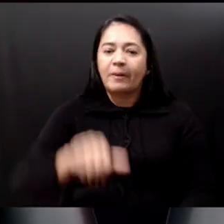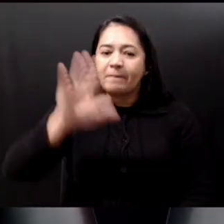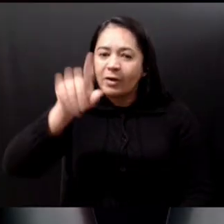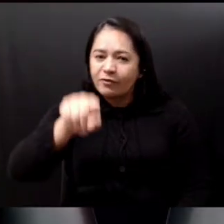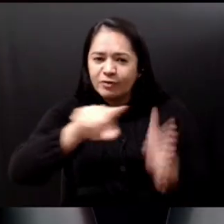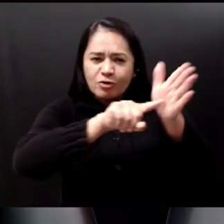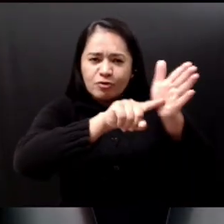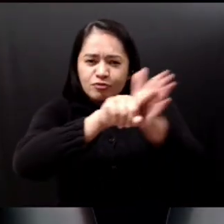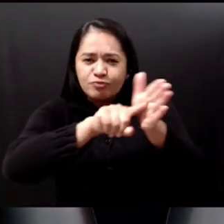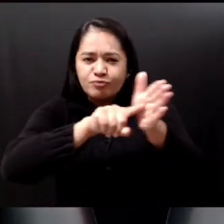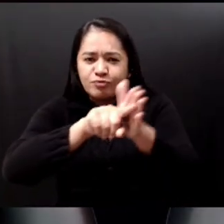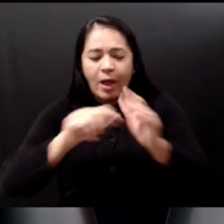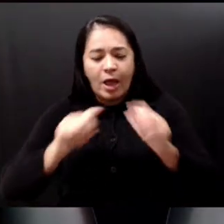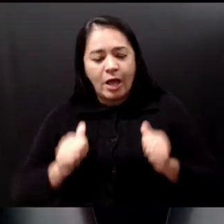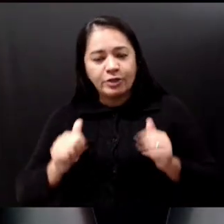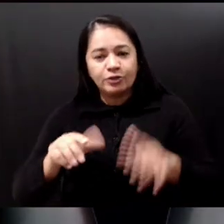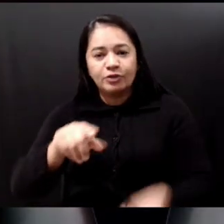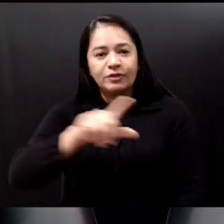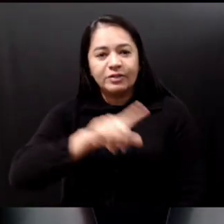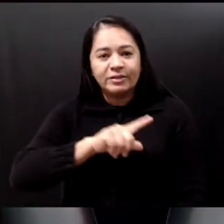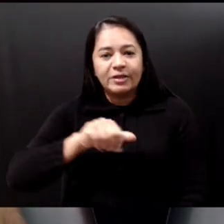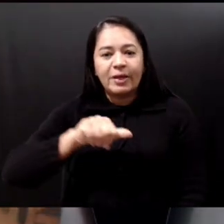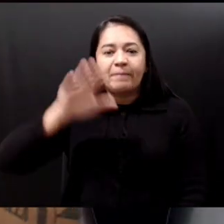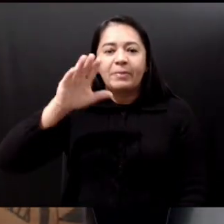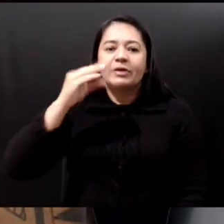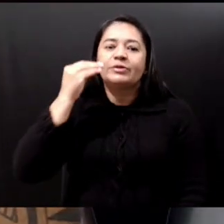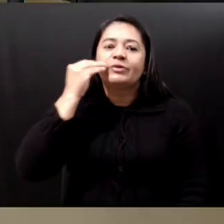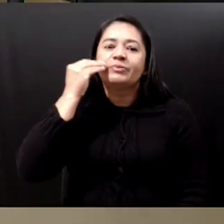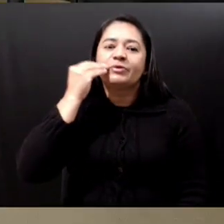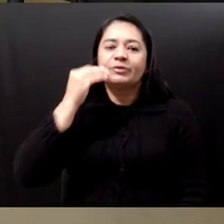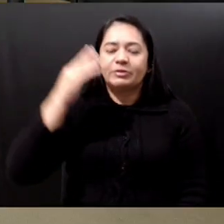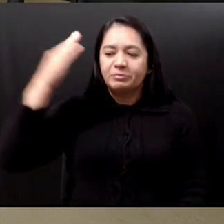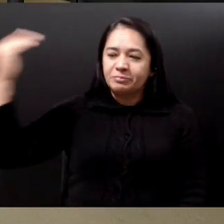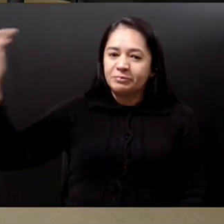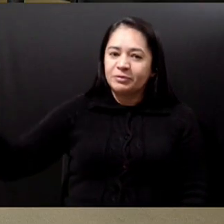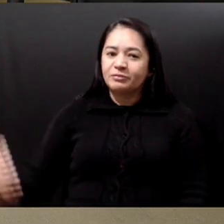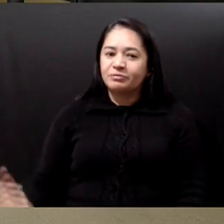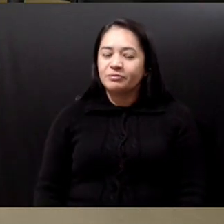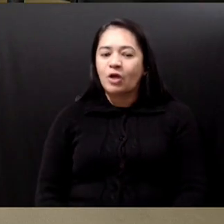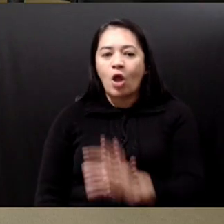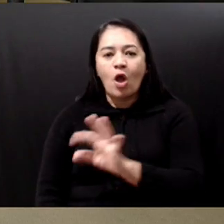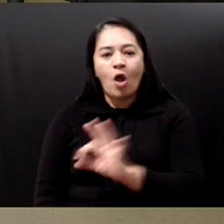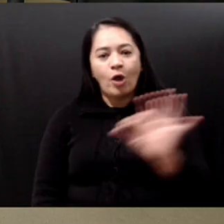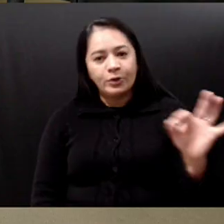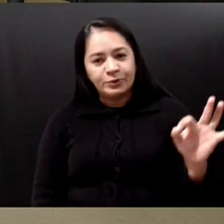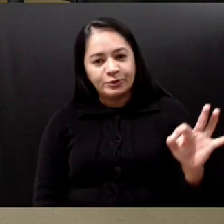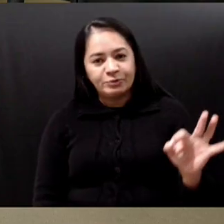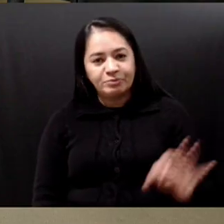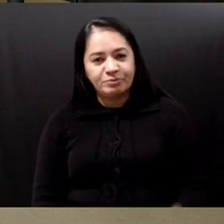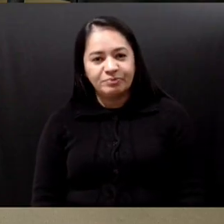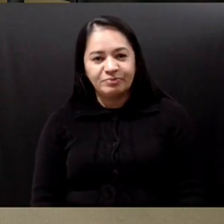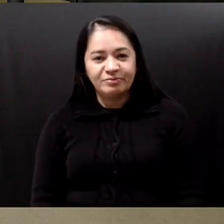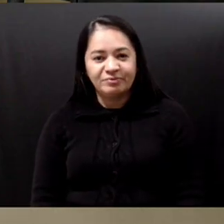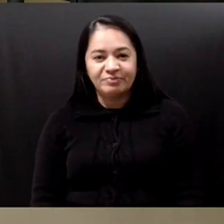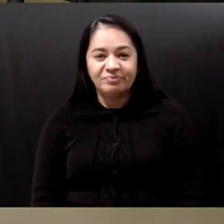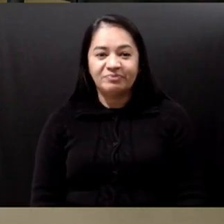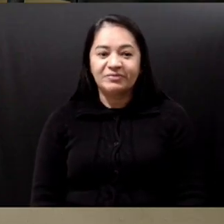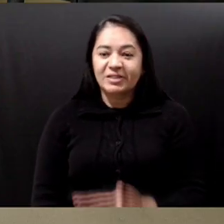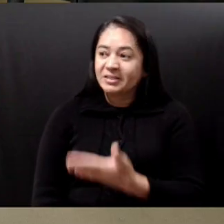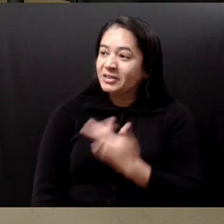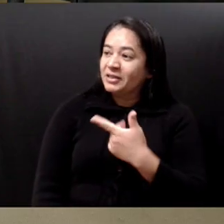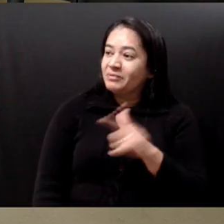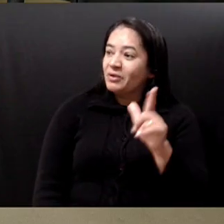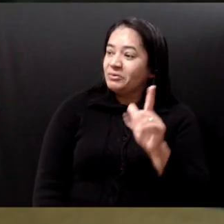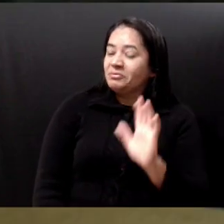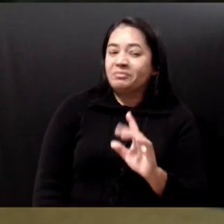você tem, maior as suas chances de sucesso. Muito bem, e essa era a minha próxima pergunta e você já respondeu. Eu ia perguntar